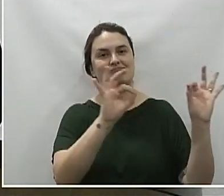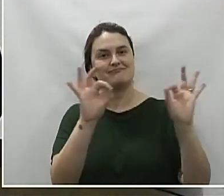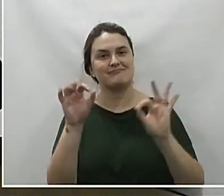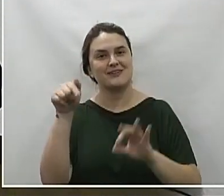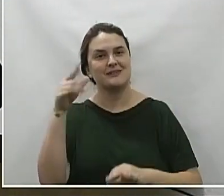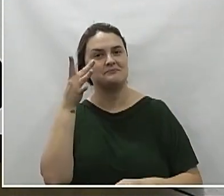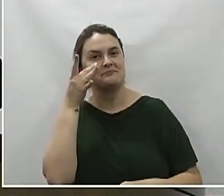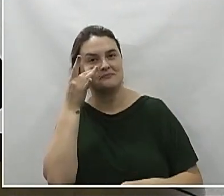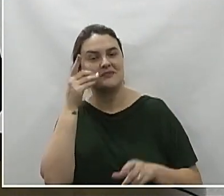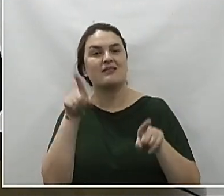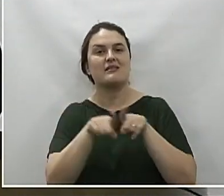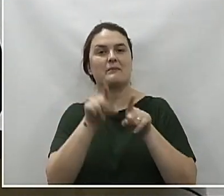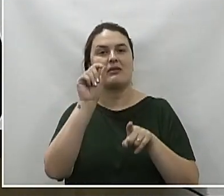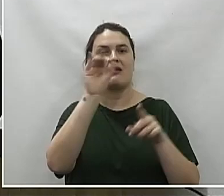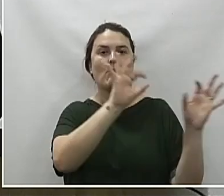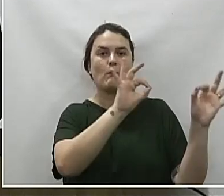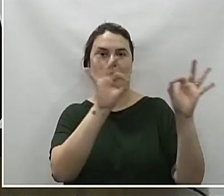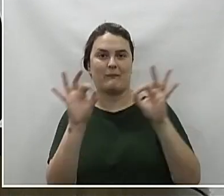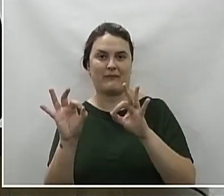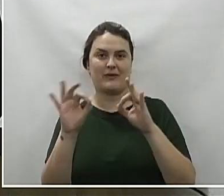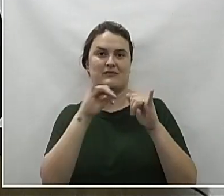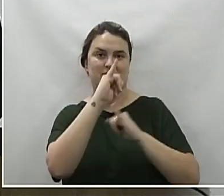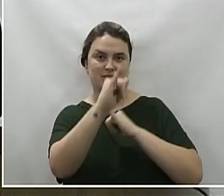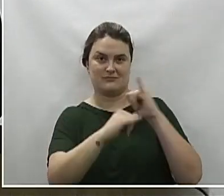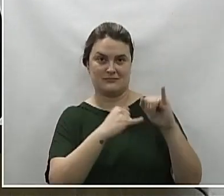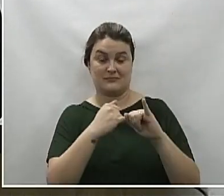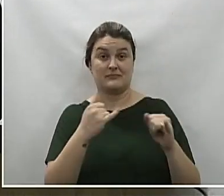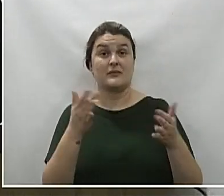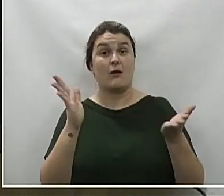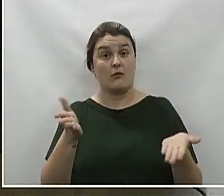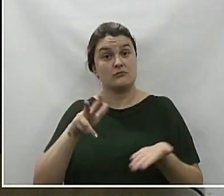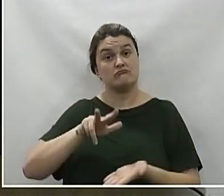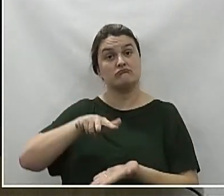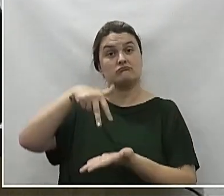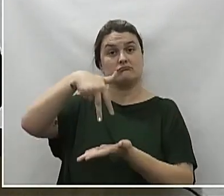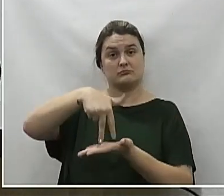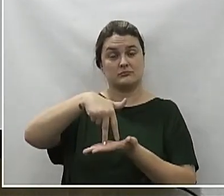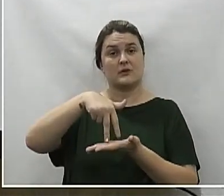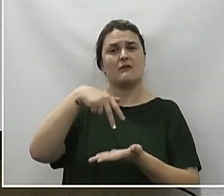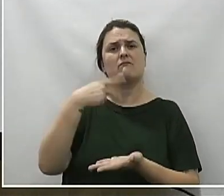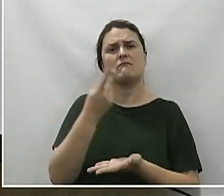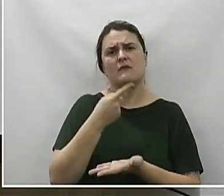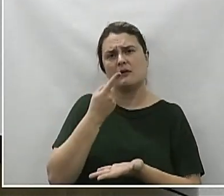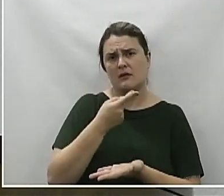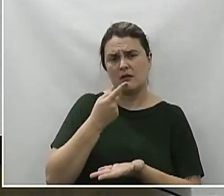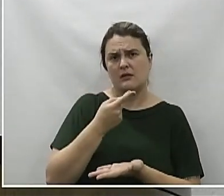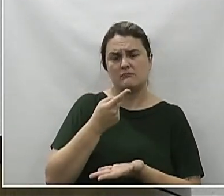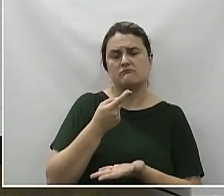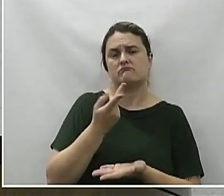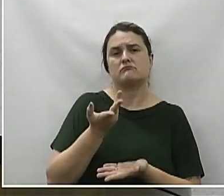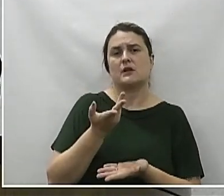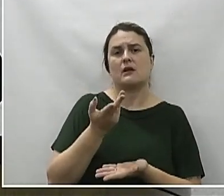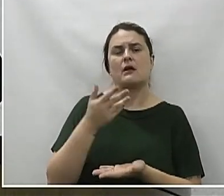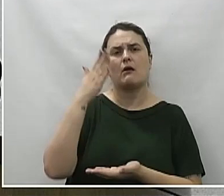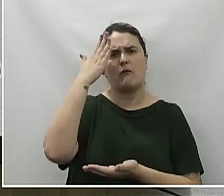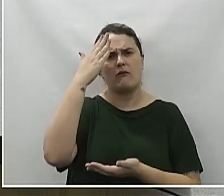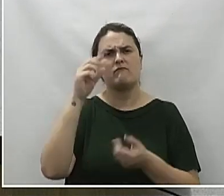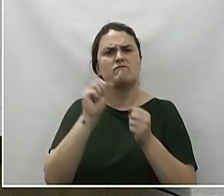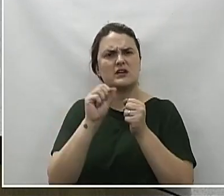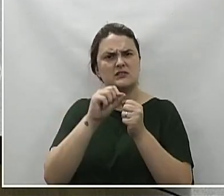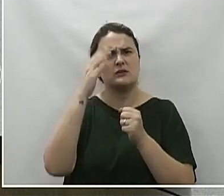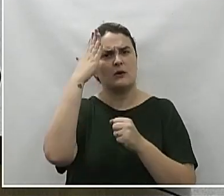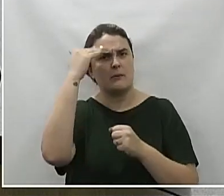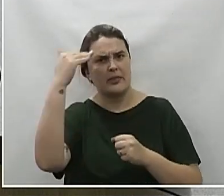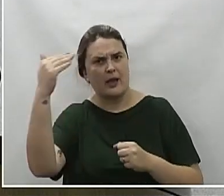presencialmente aqueles que assistem também pela internet eu faço uso da Tribuna hoje para fazer uma pequena homenagem